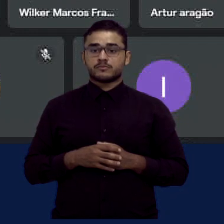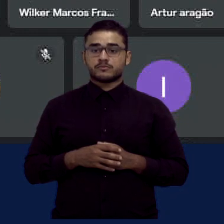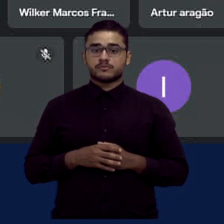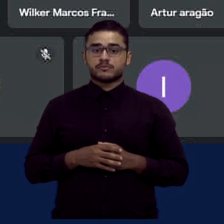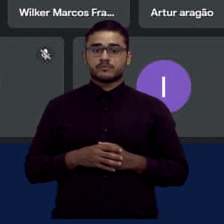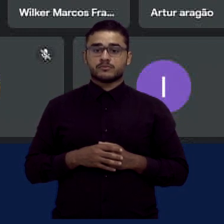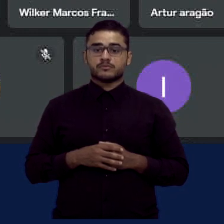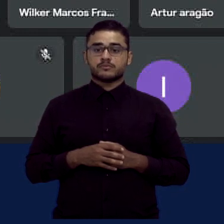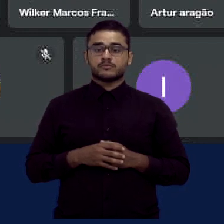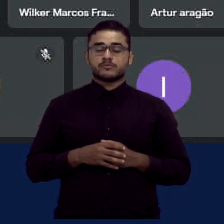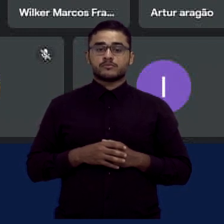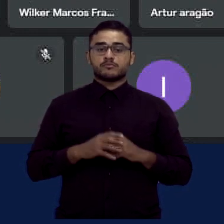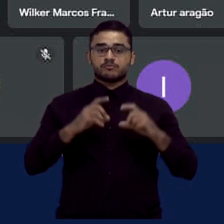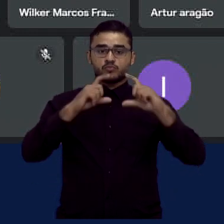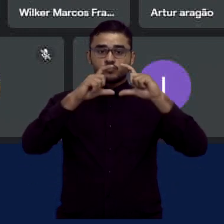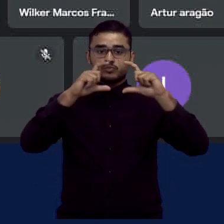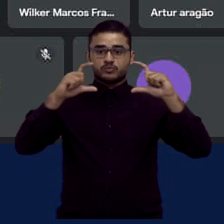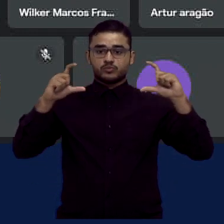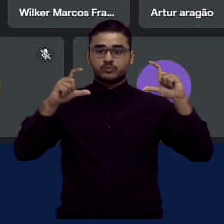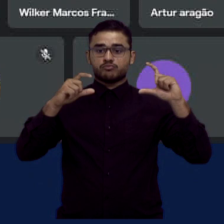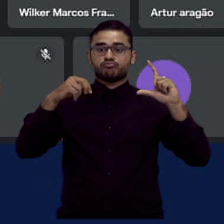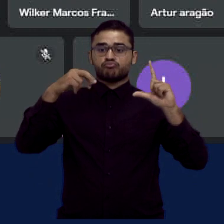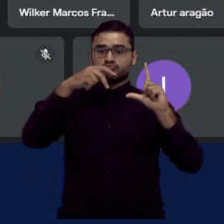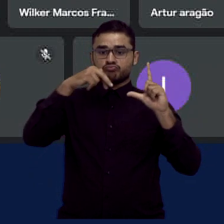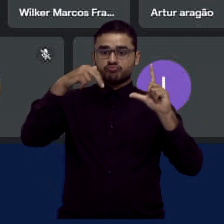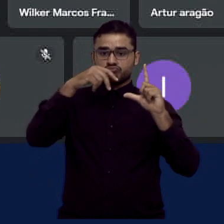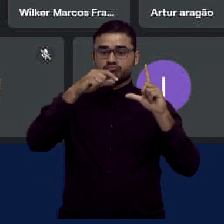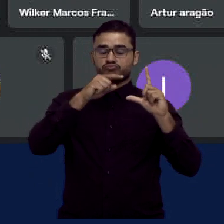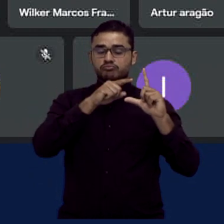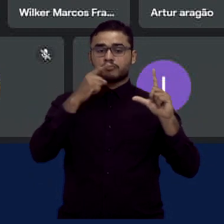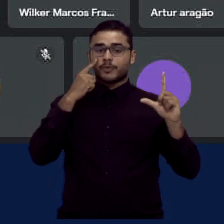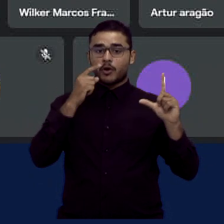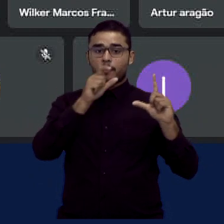essas personagens, certo?